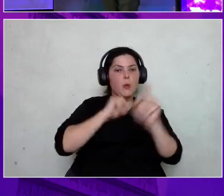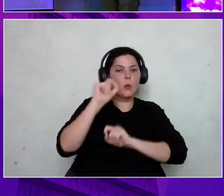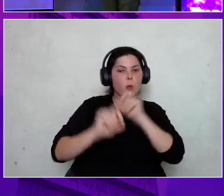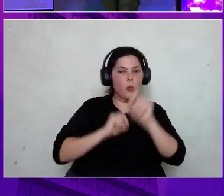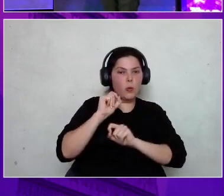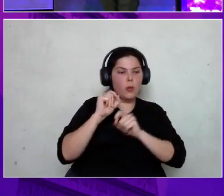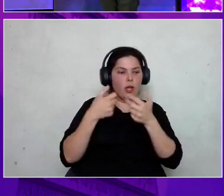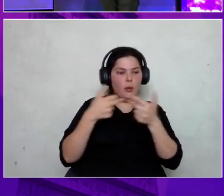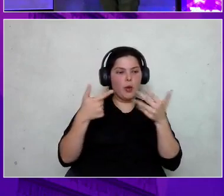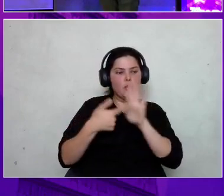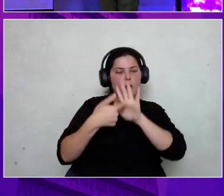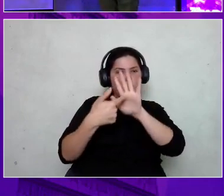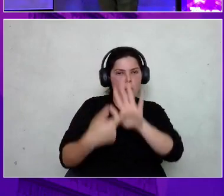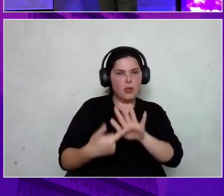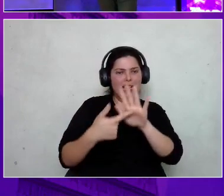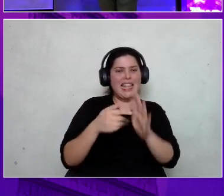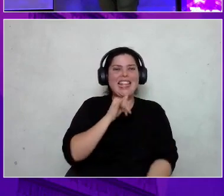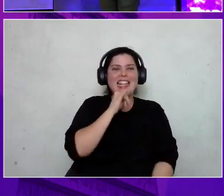é um teste de empatia,